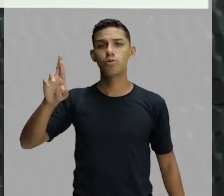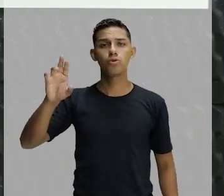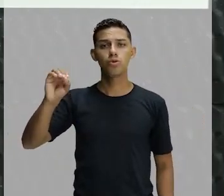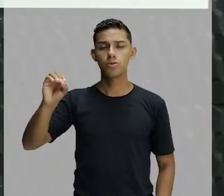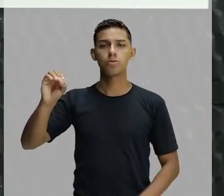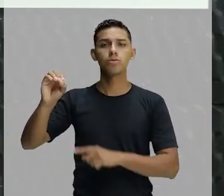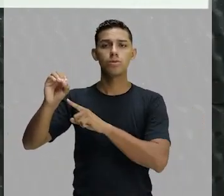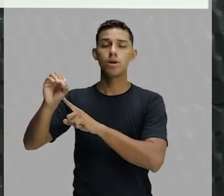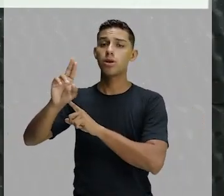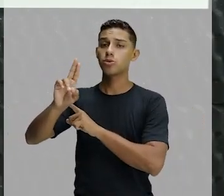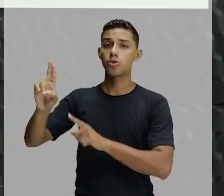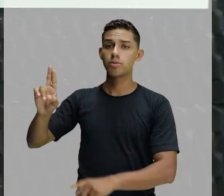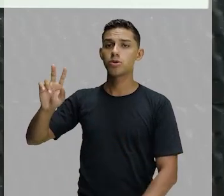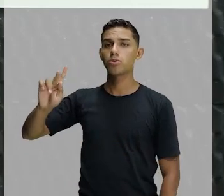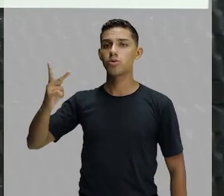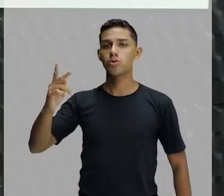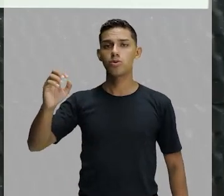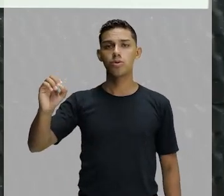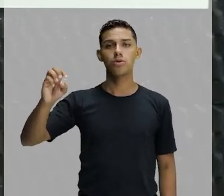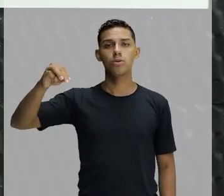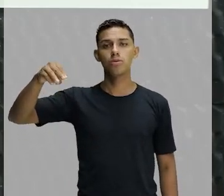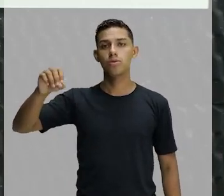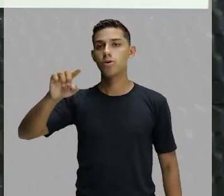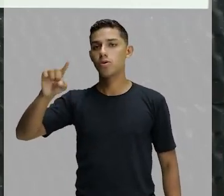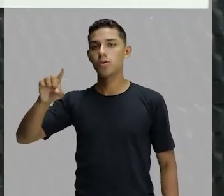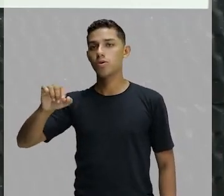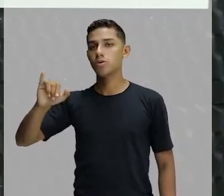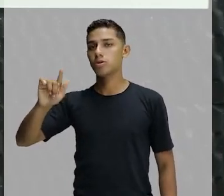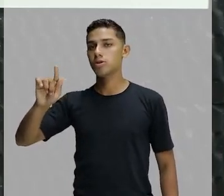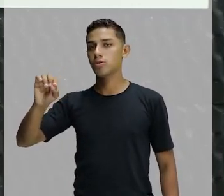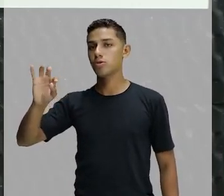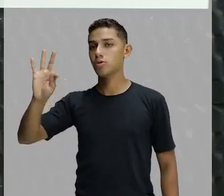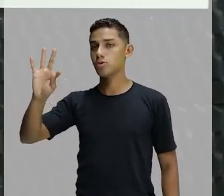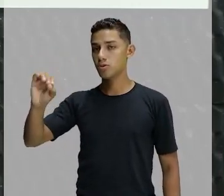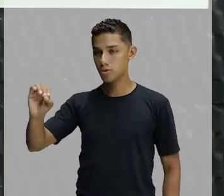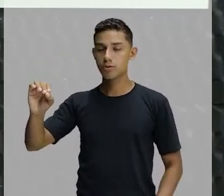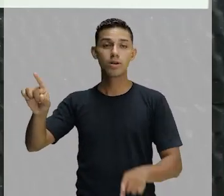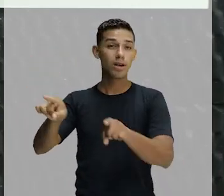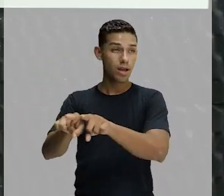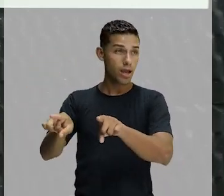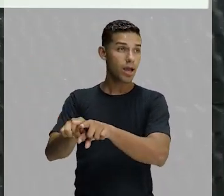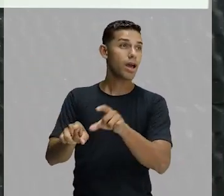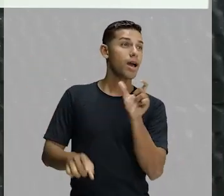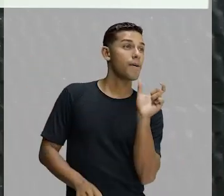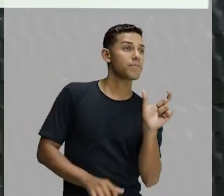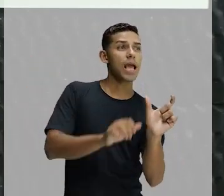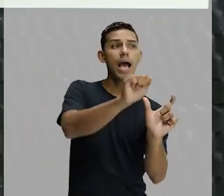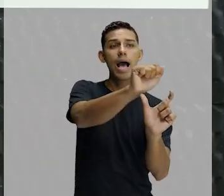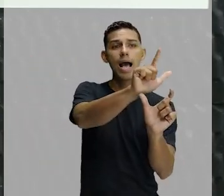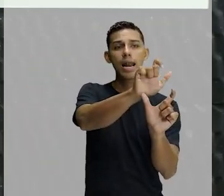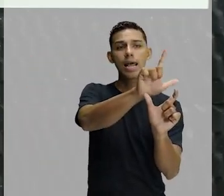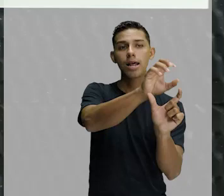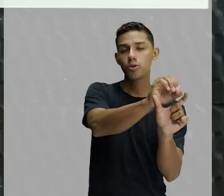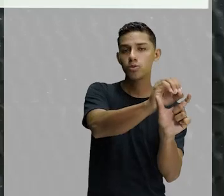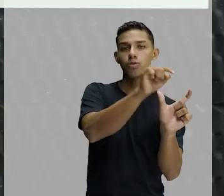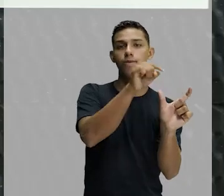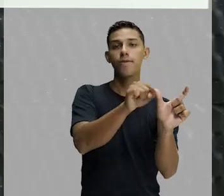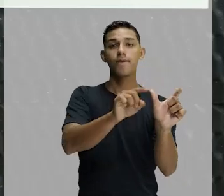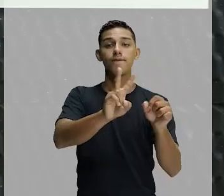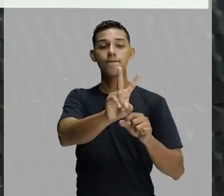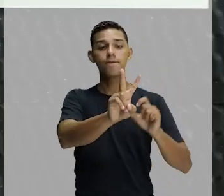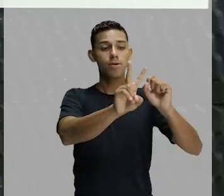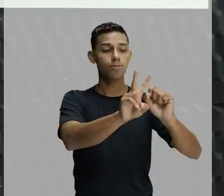homozigotos. Se o alelo Vzão, ele vai codificar a cor vermelha, então quem tiver